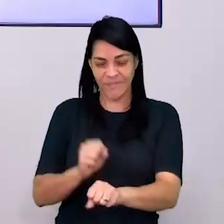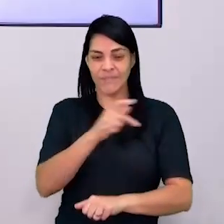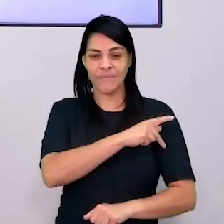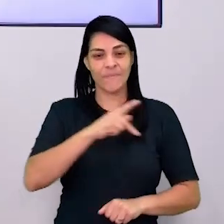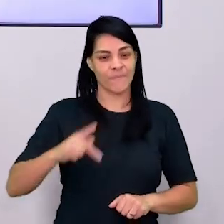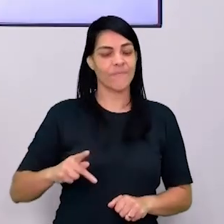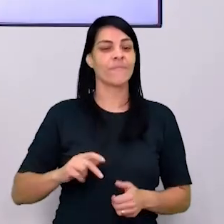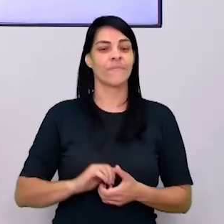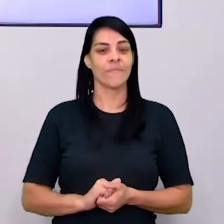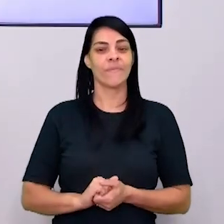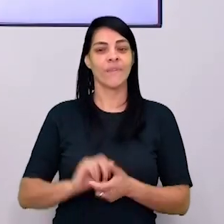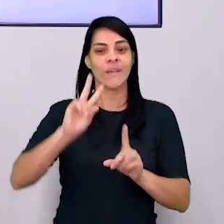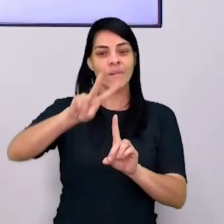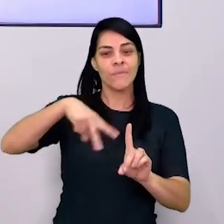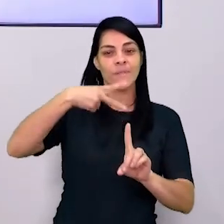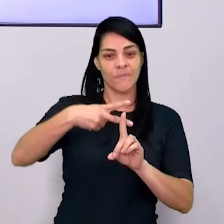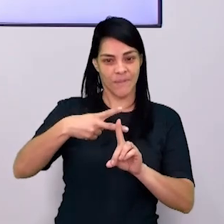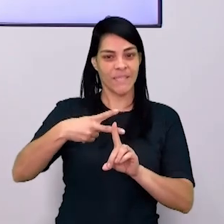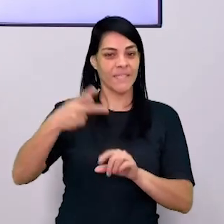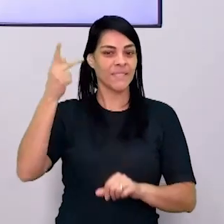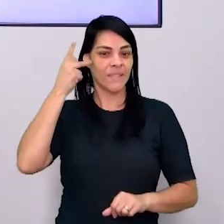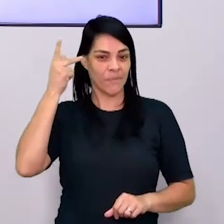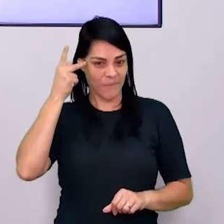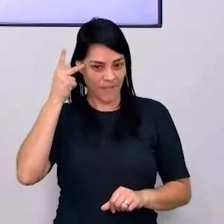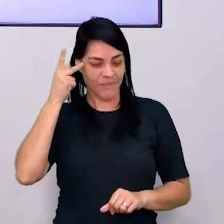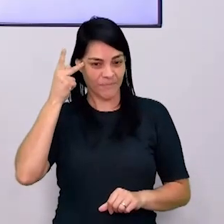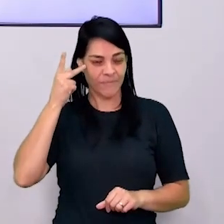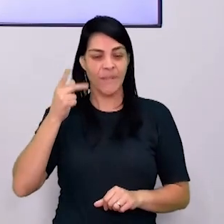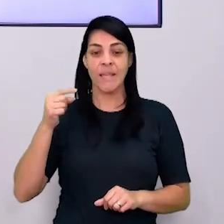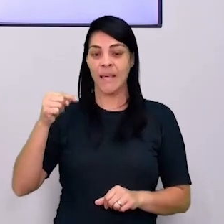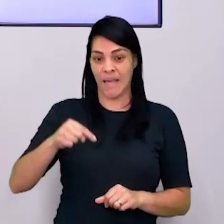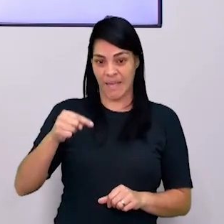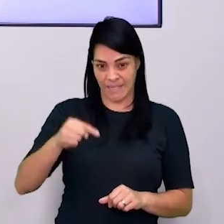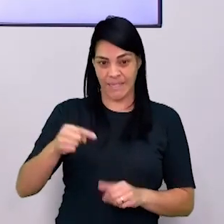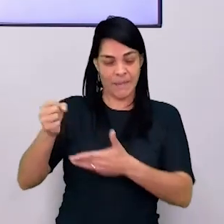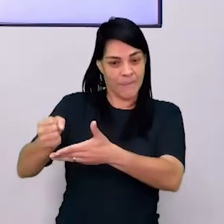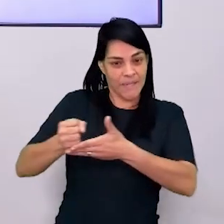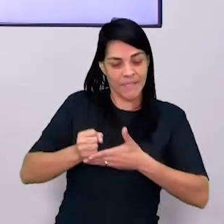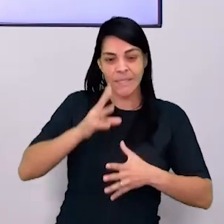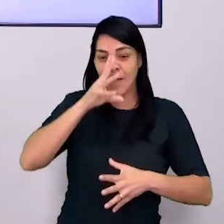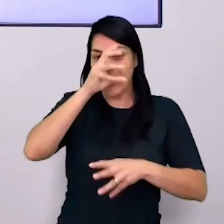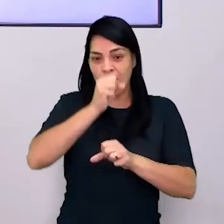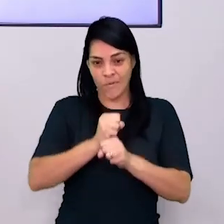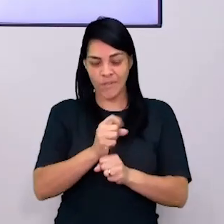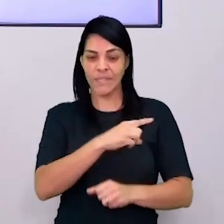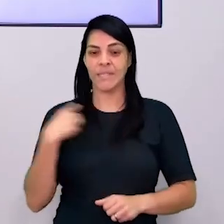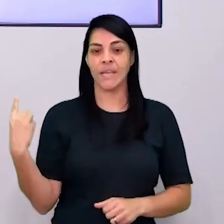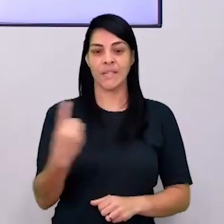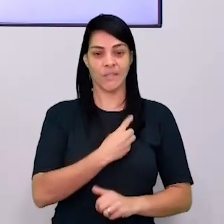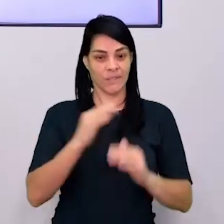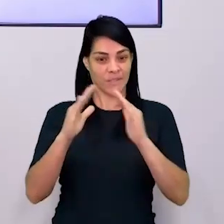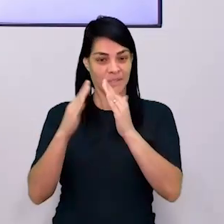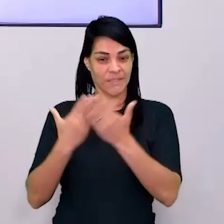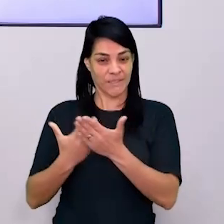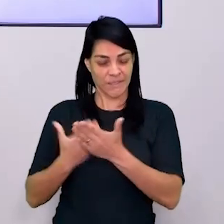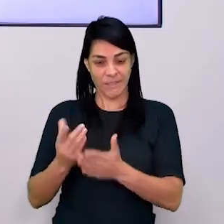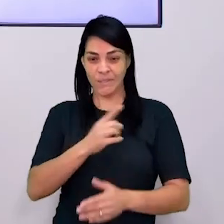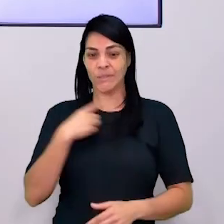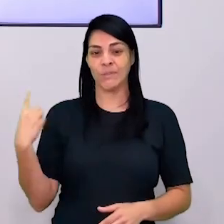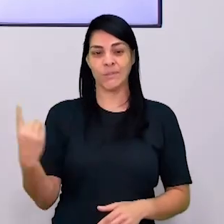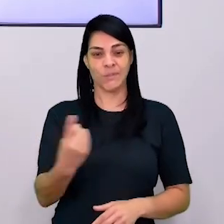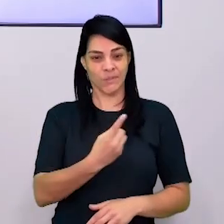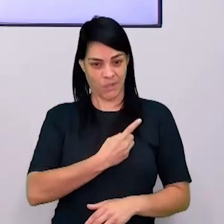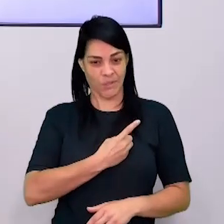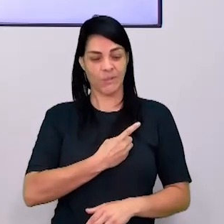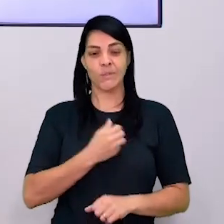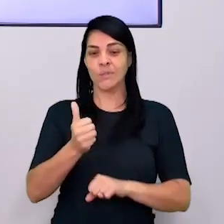o programa multiplica SP ele vem aqui trazer a força da nossa rede dos nossos profissionais de